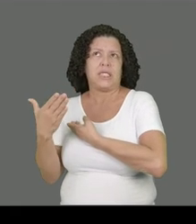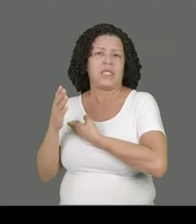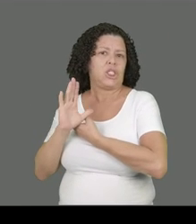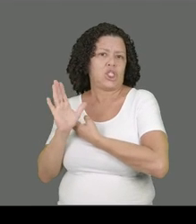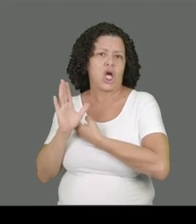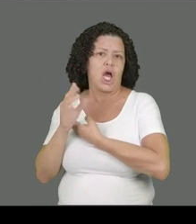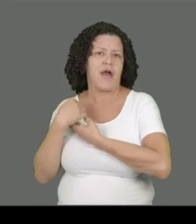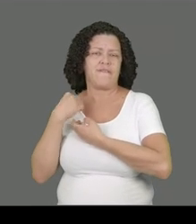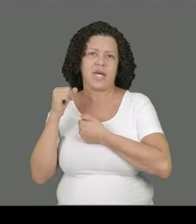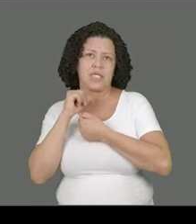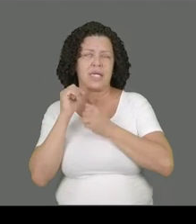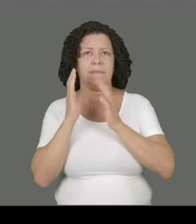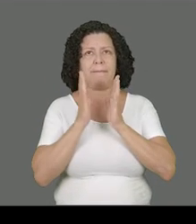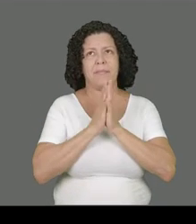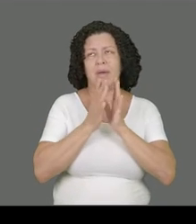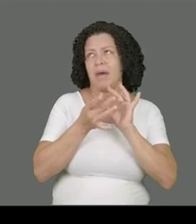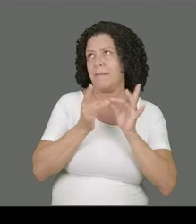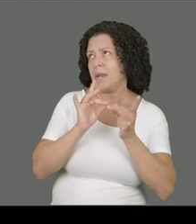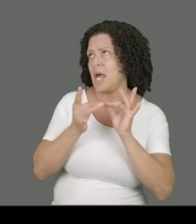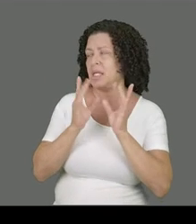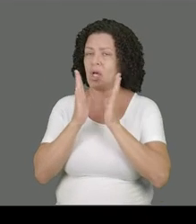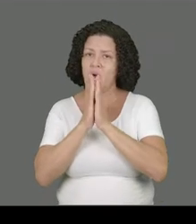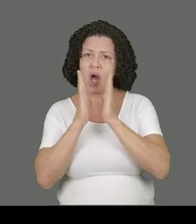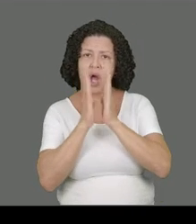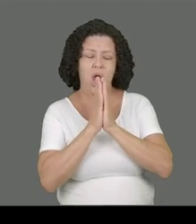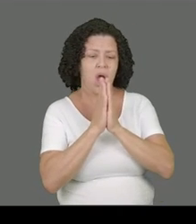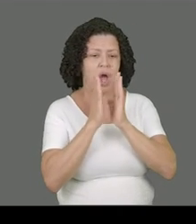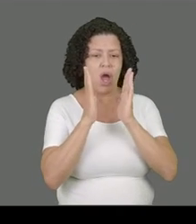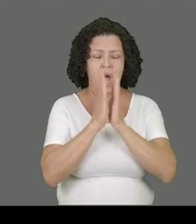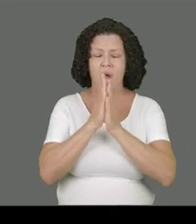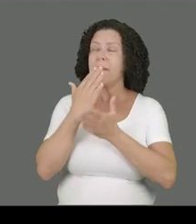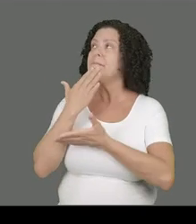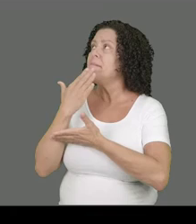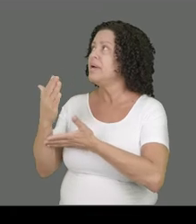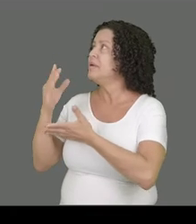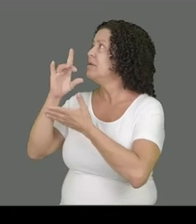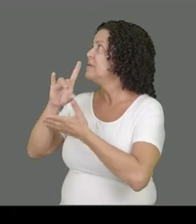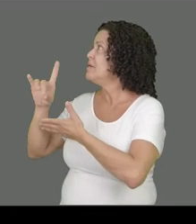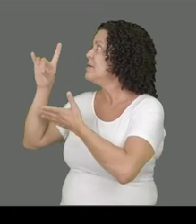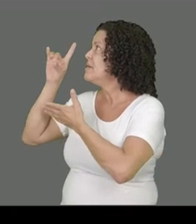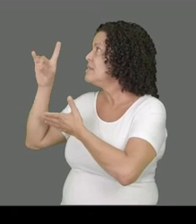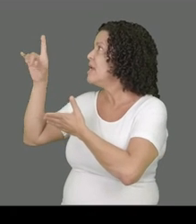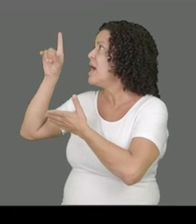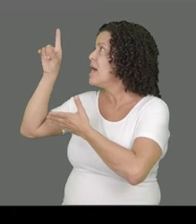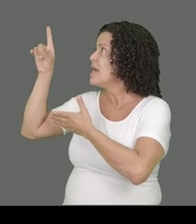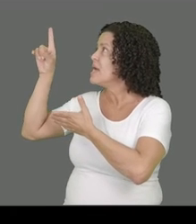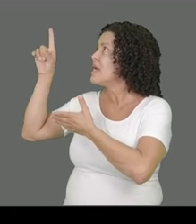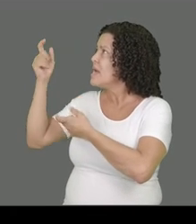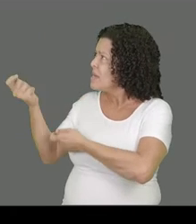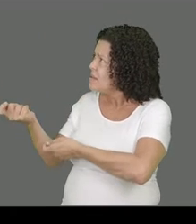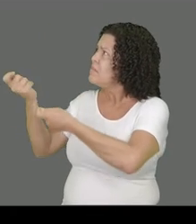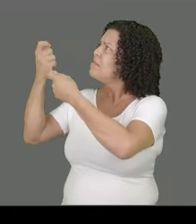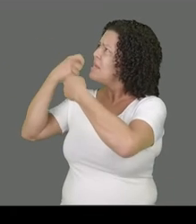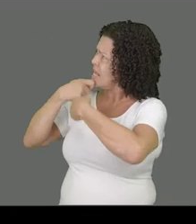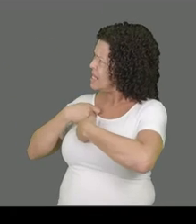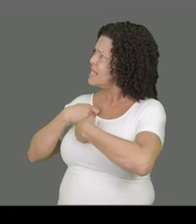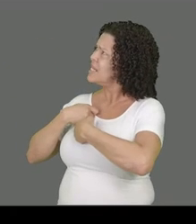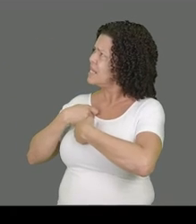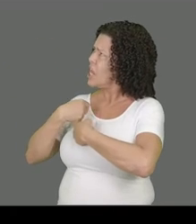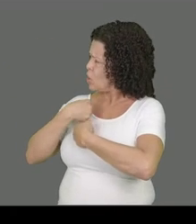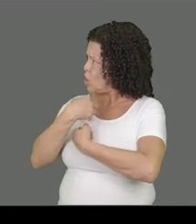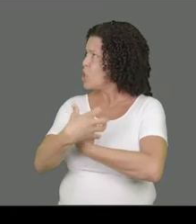simplesmente pedir, fazer a minha prece, orar, pedir a Deus que Ele